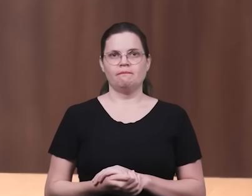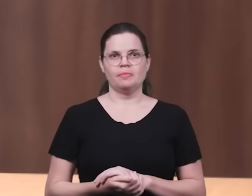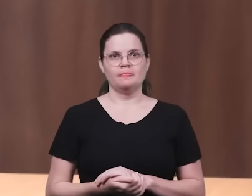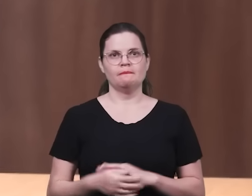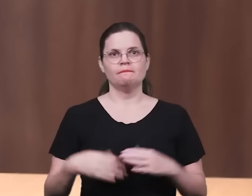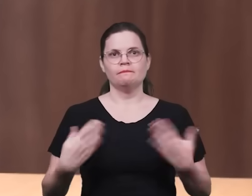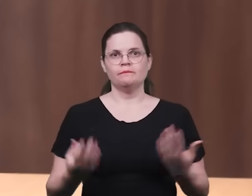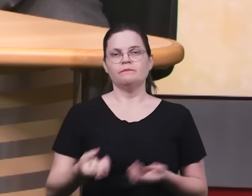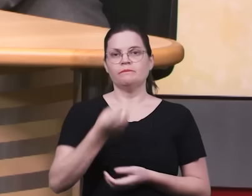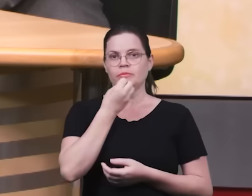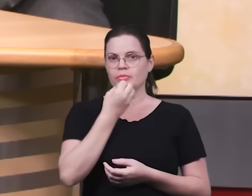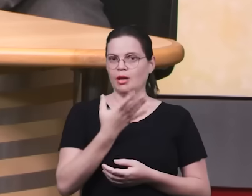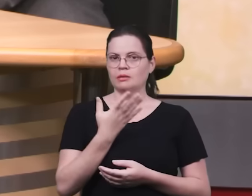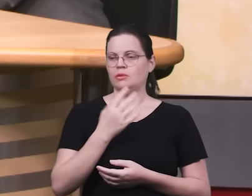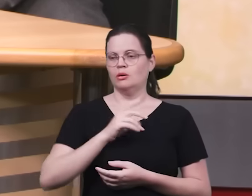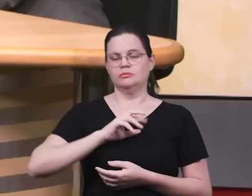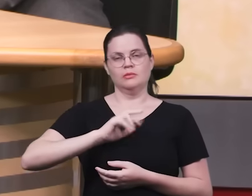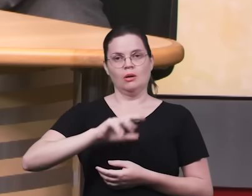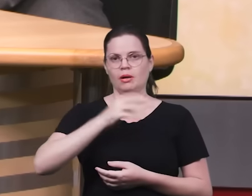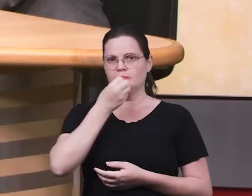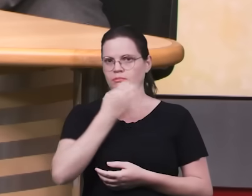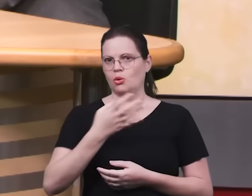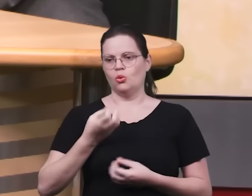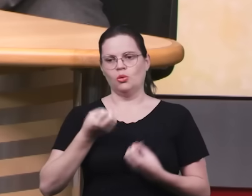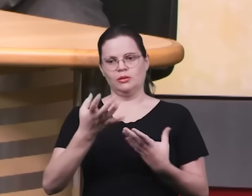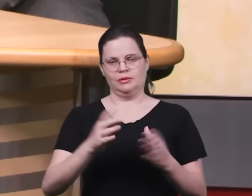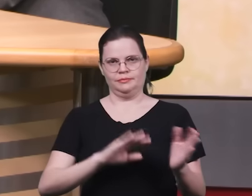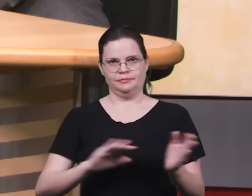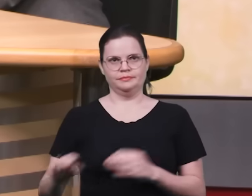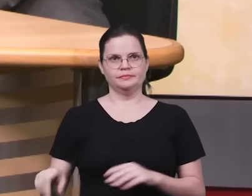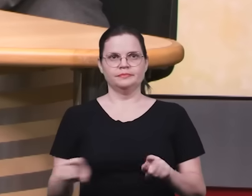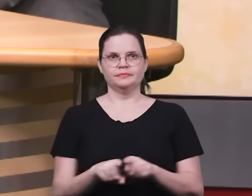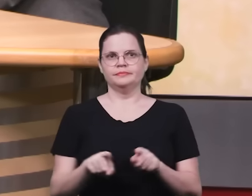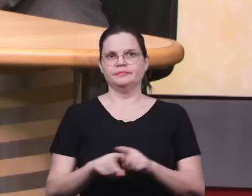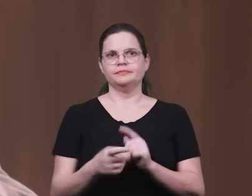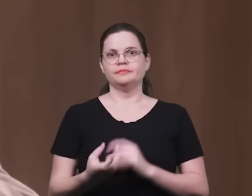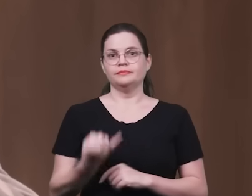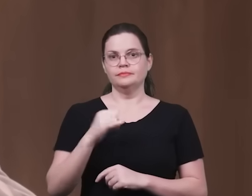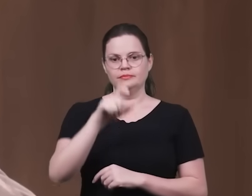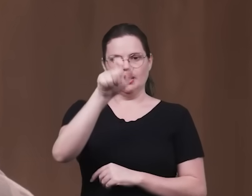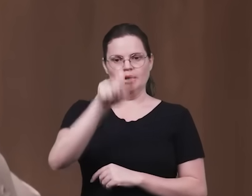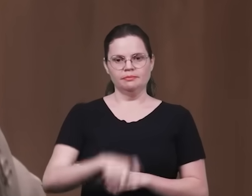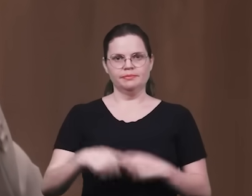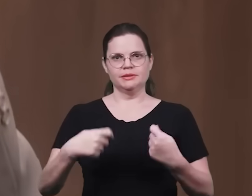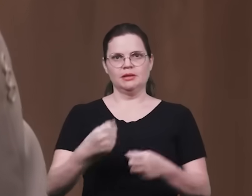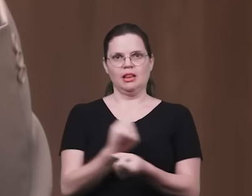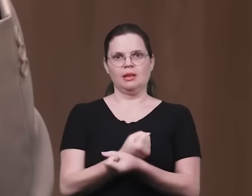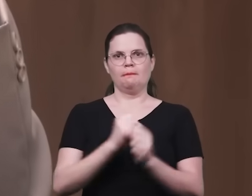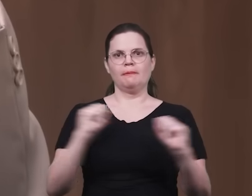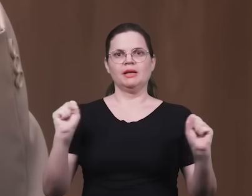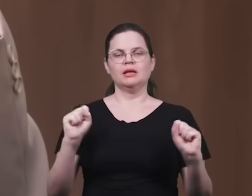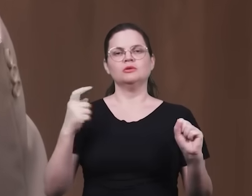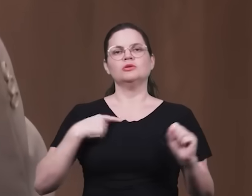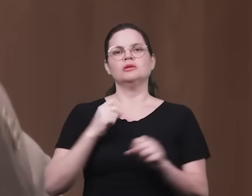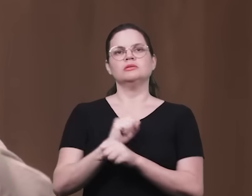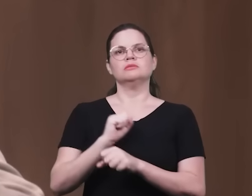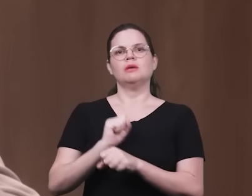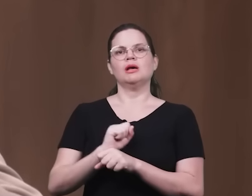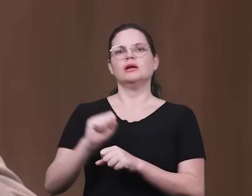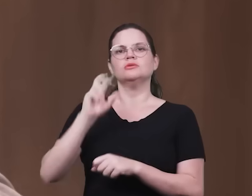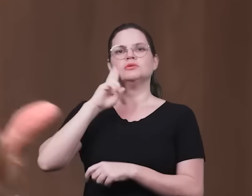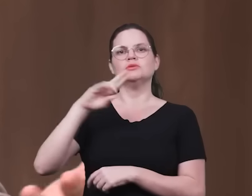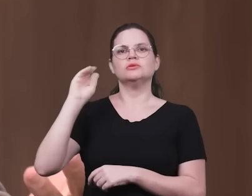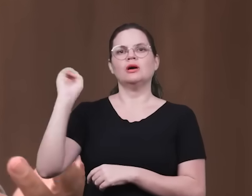outra forma. E um outro aspecto também é como pessoas, por exemplo, a pessoa está precisando de uma libertação. Não, eu estou esperando que o senhor revele para eu